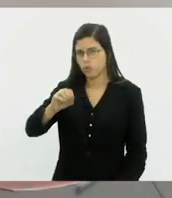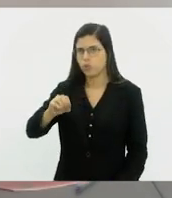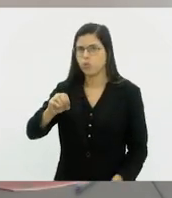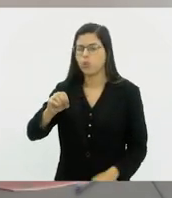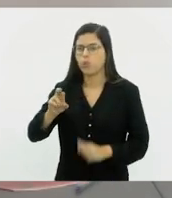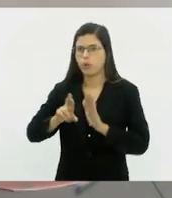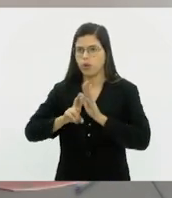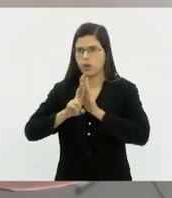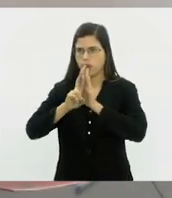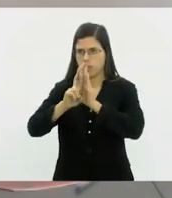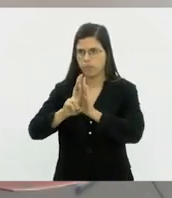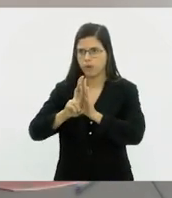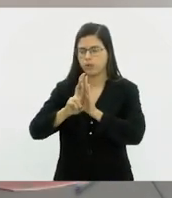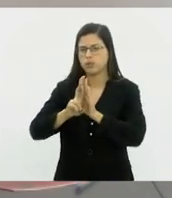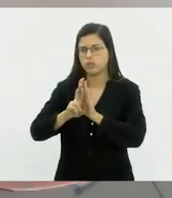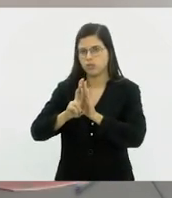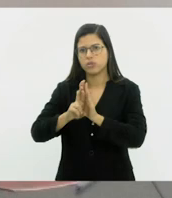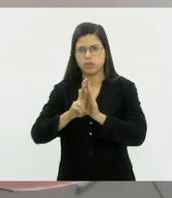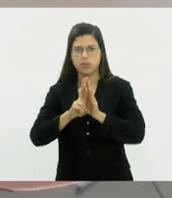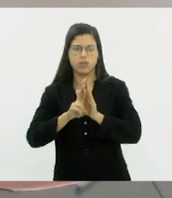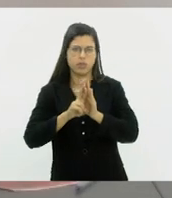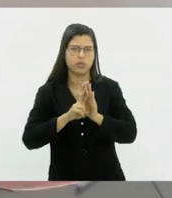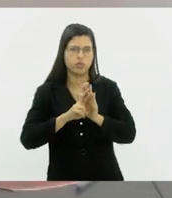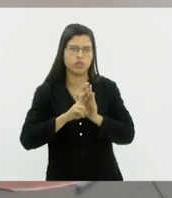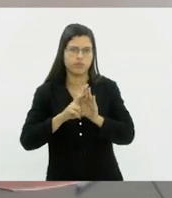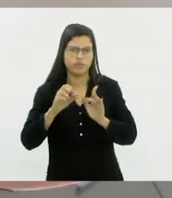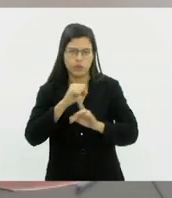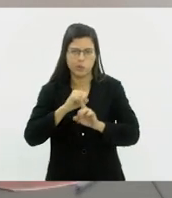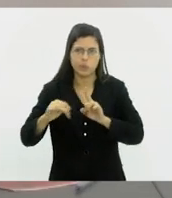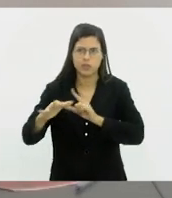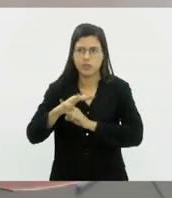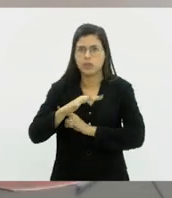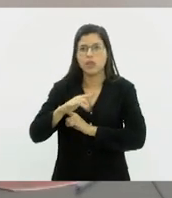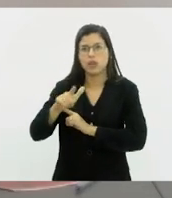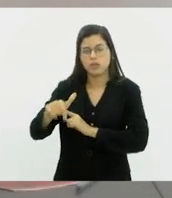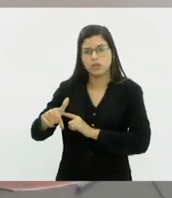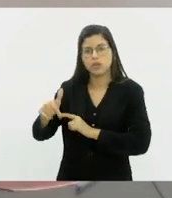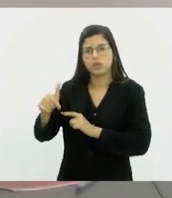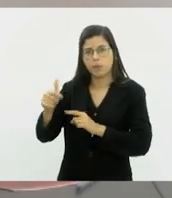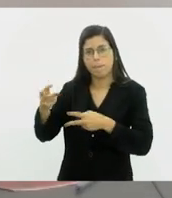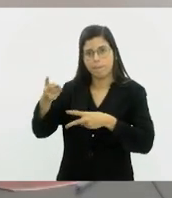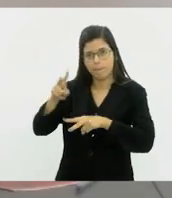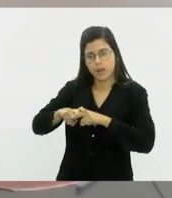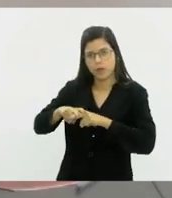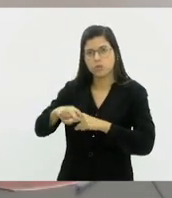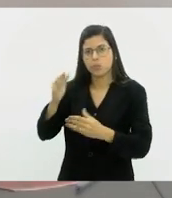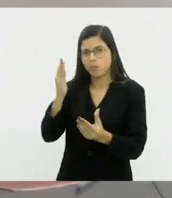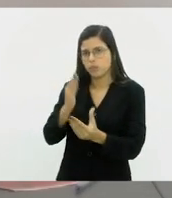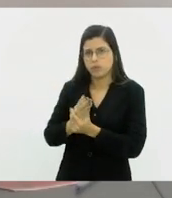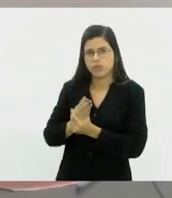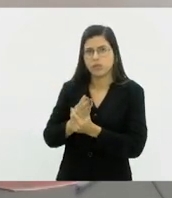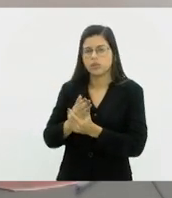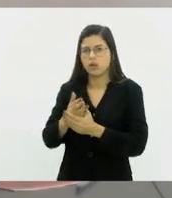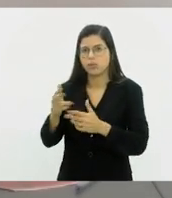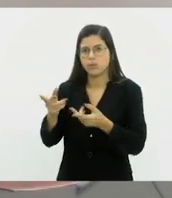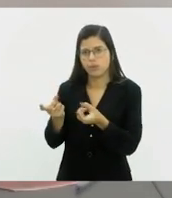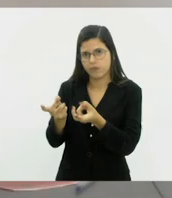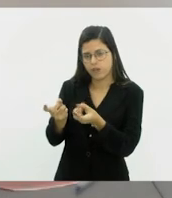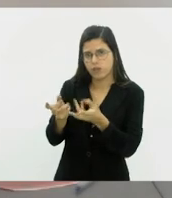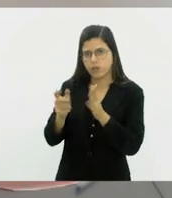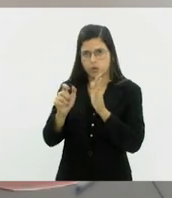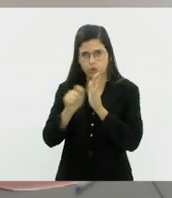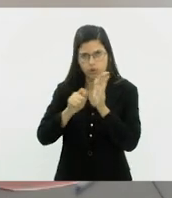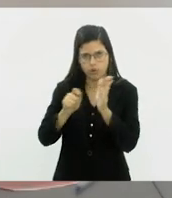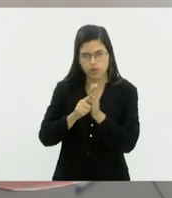é representante da sociedade civil foi usuário preso e processado por tráfico vai dar um relato porque esse é um dos nossos temas né